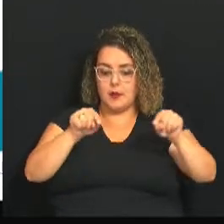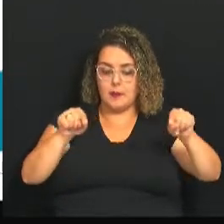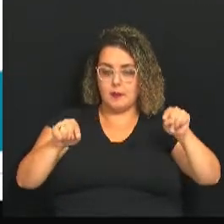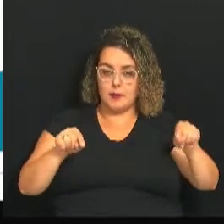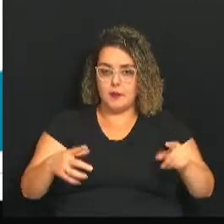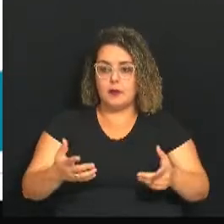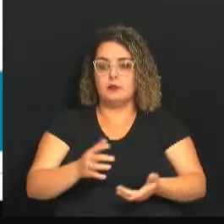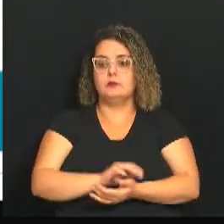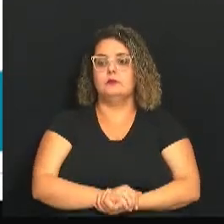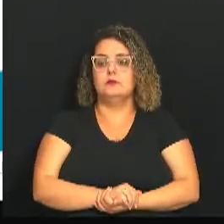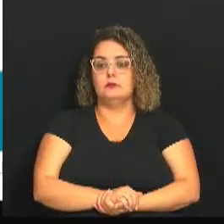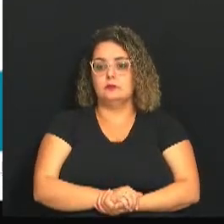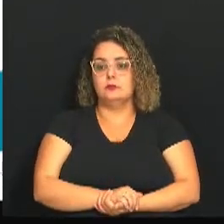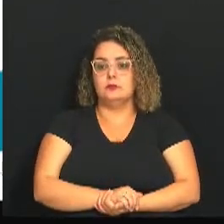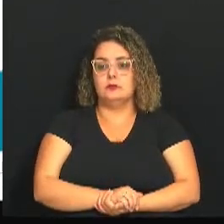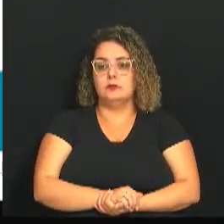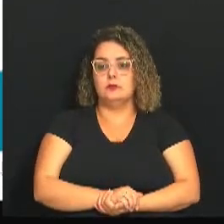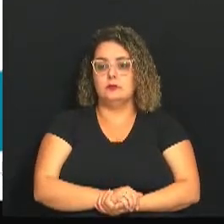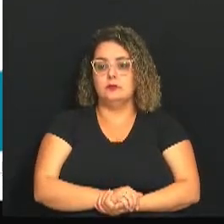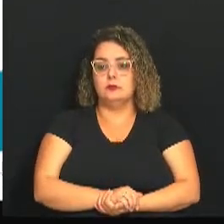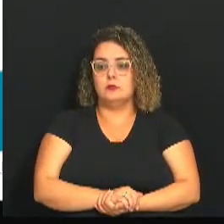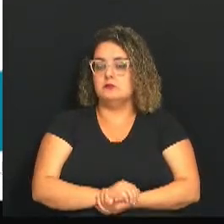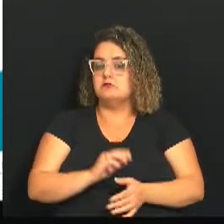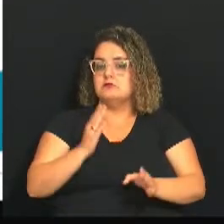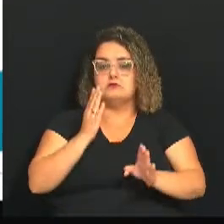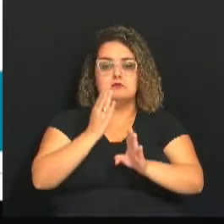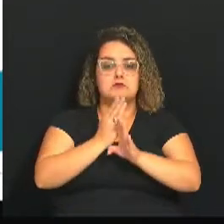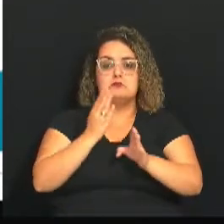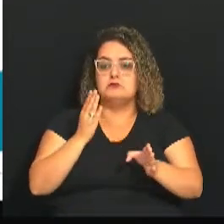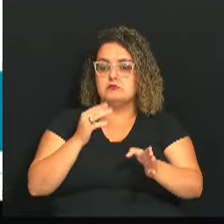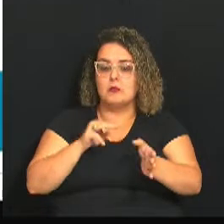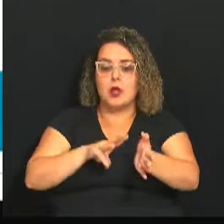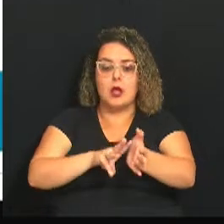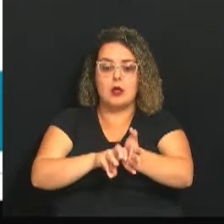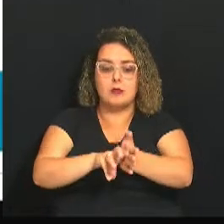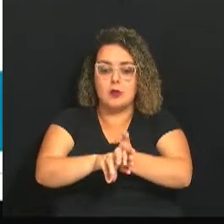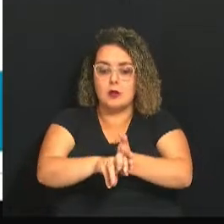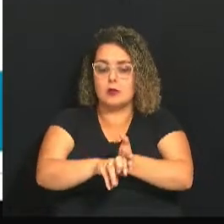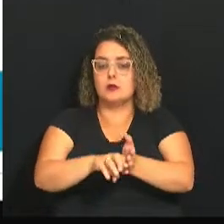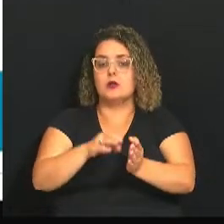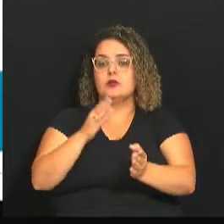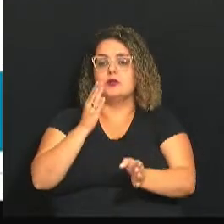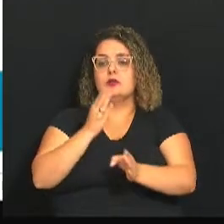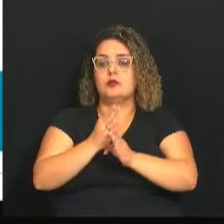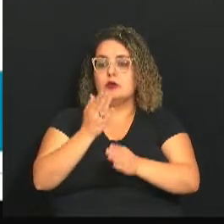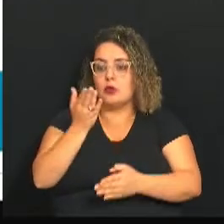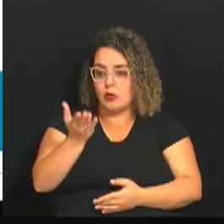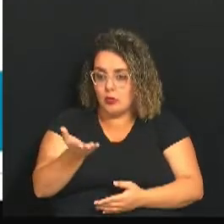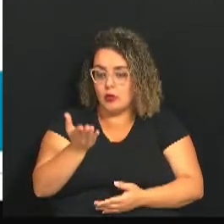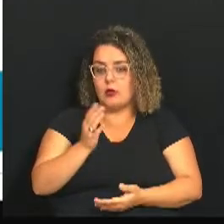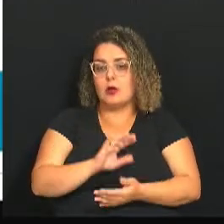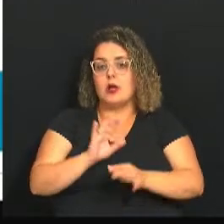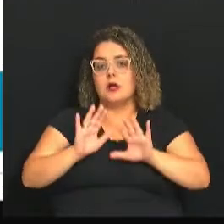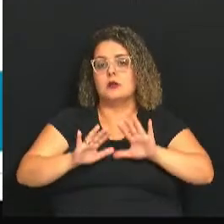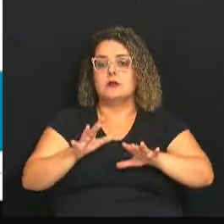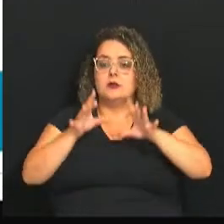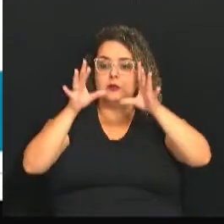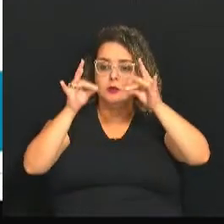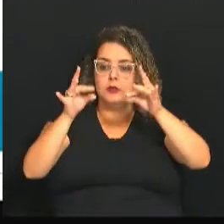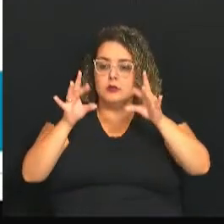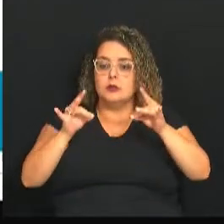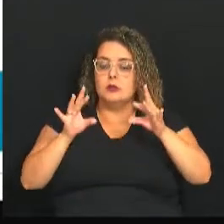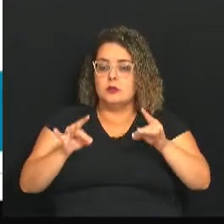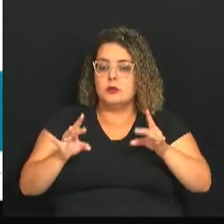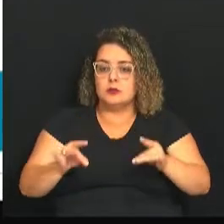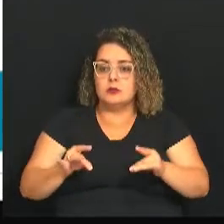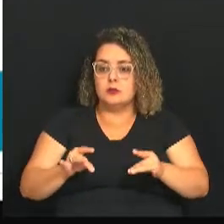né, eu não achei a metodologia que foi utilizada, né, talvez houve alguns critérios com